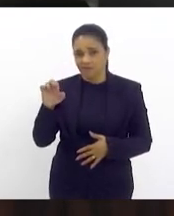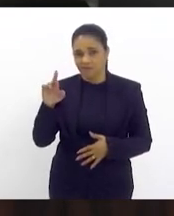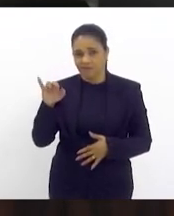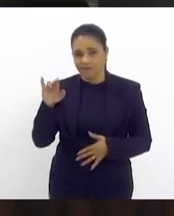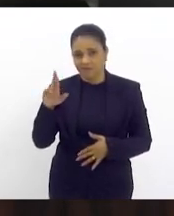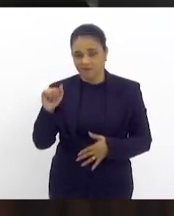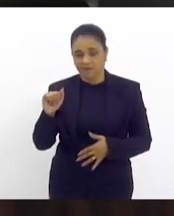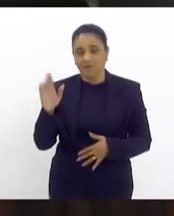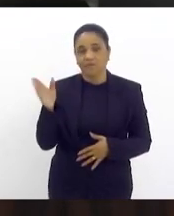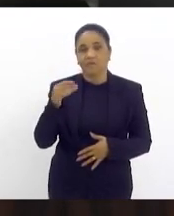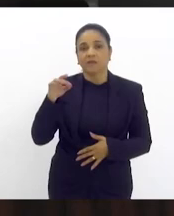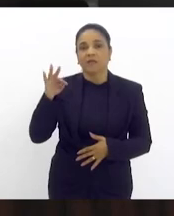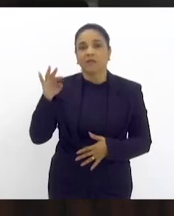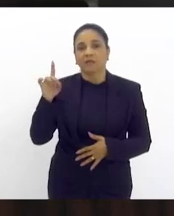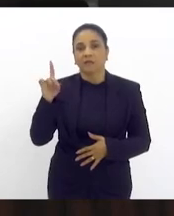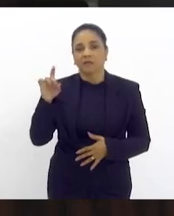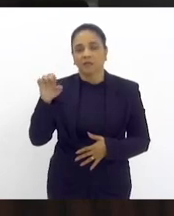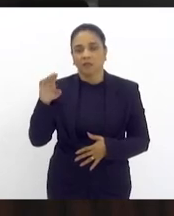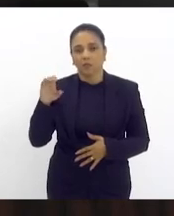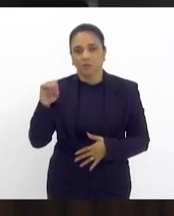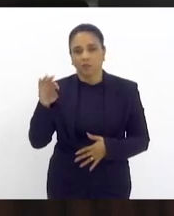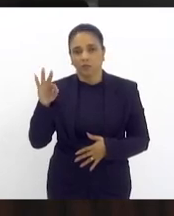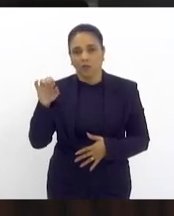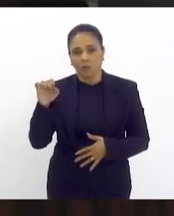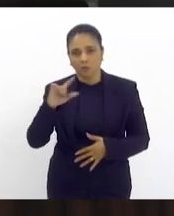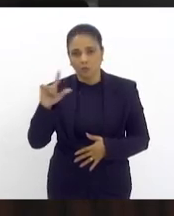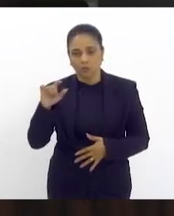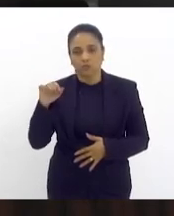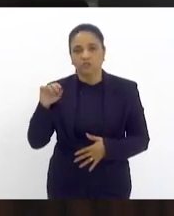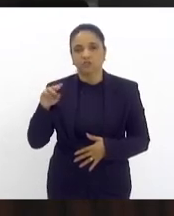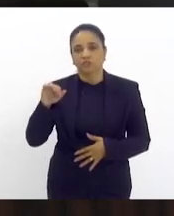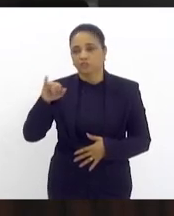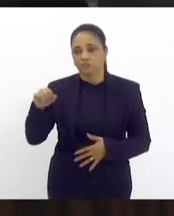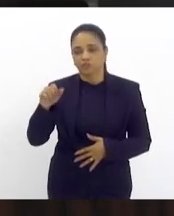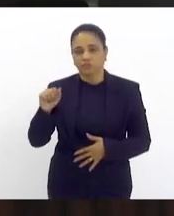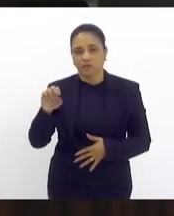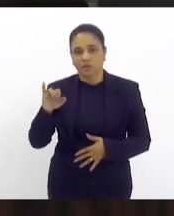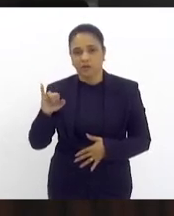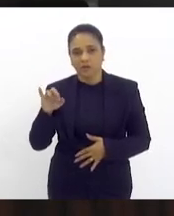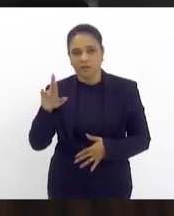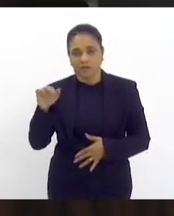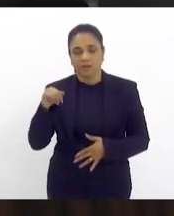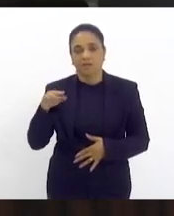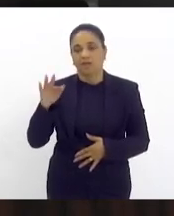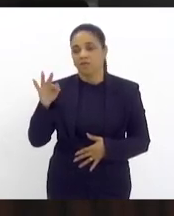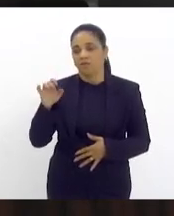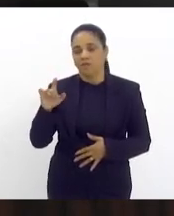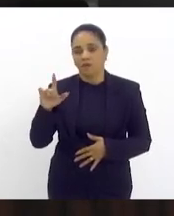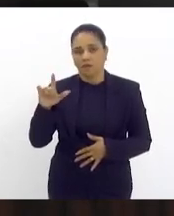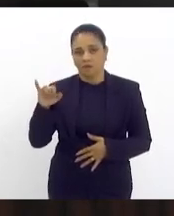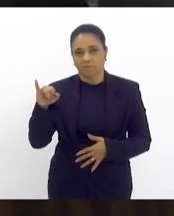deodalto Jair Bittencourt Jorge Felipe Neto